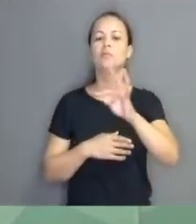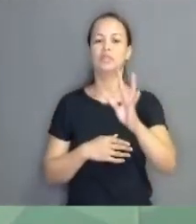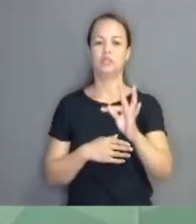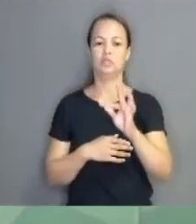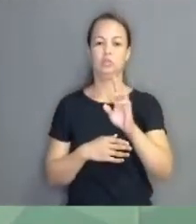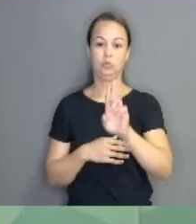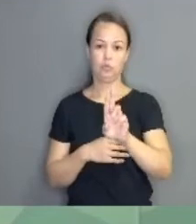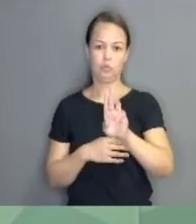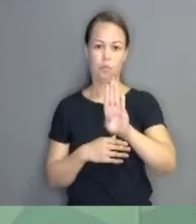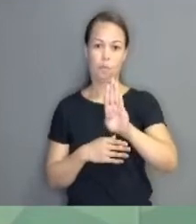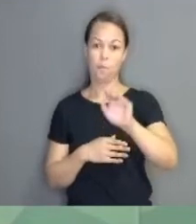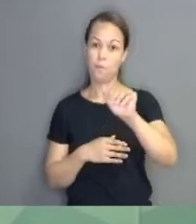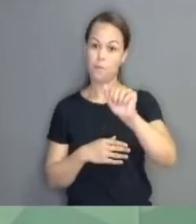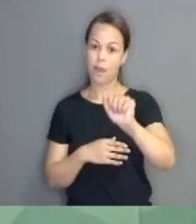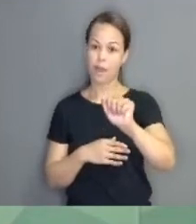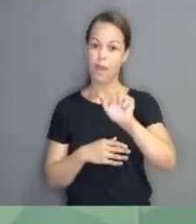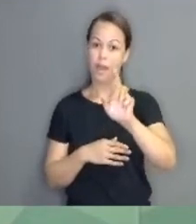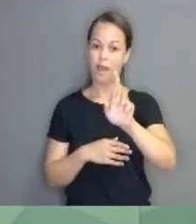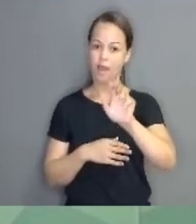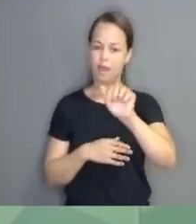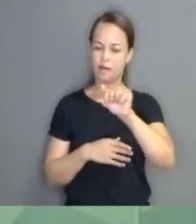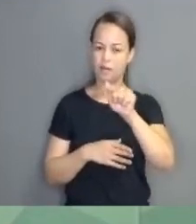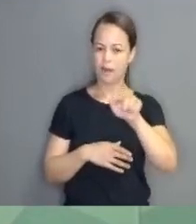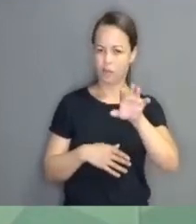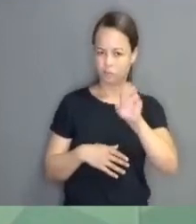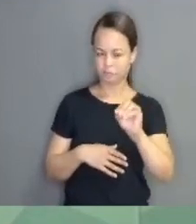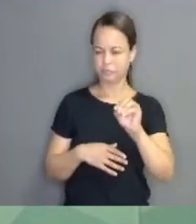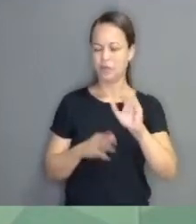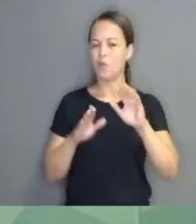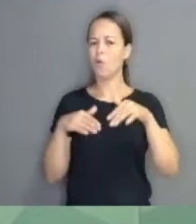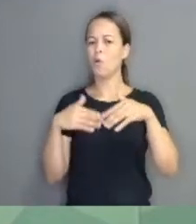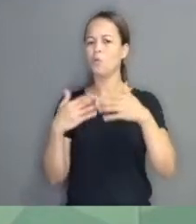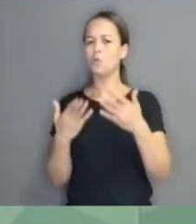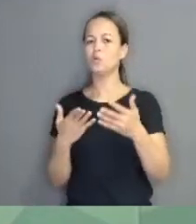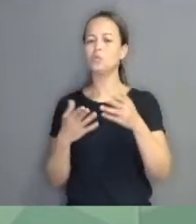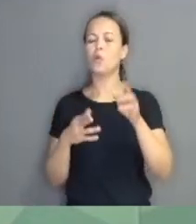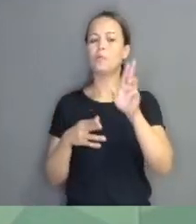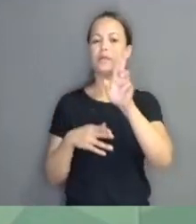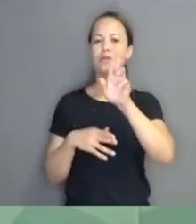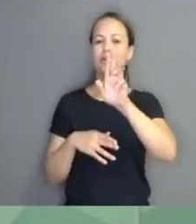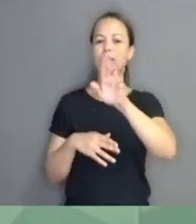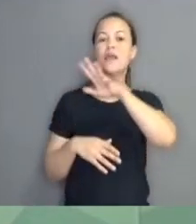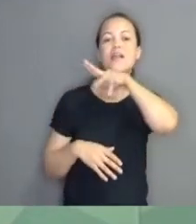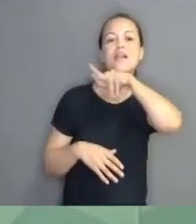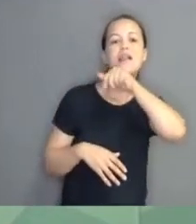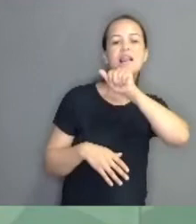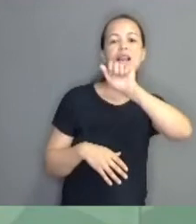barão tubarão Olha o nome leão